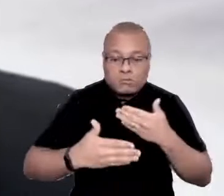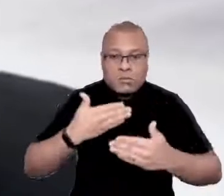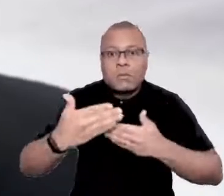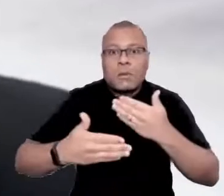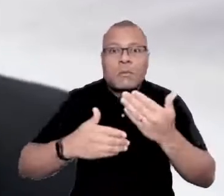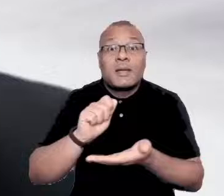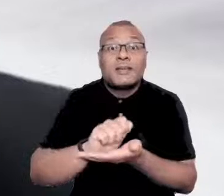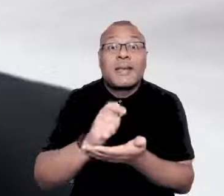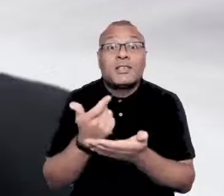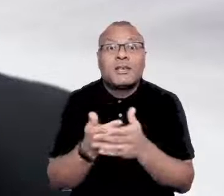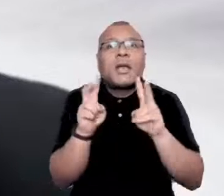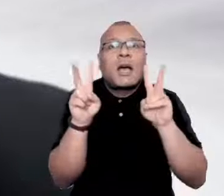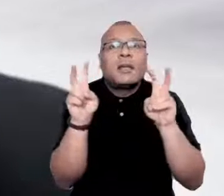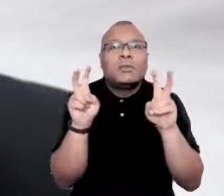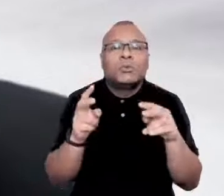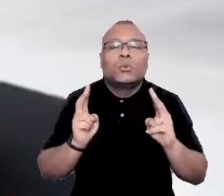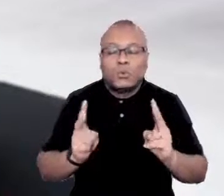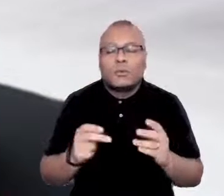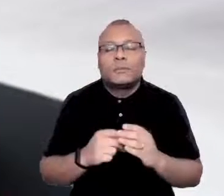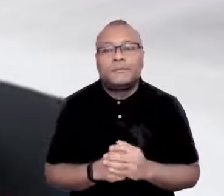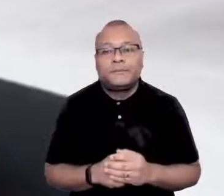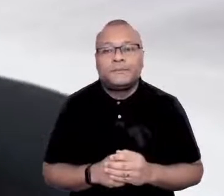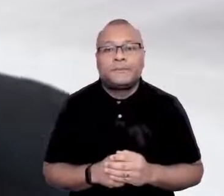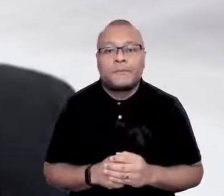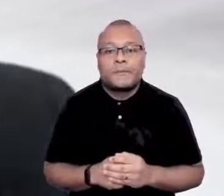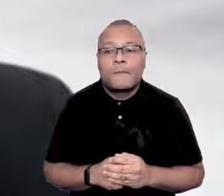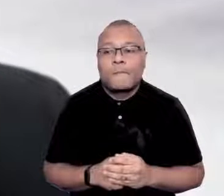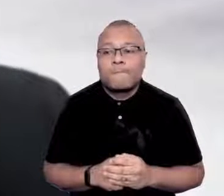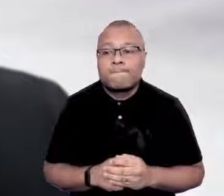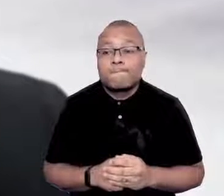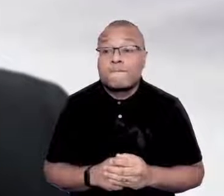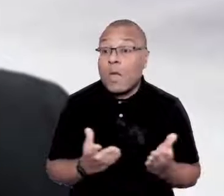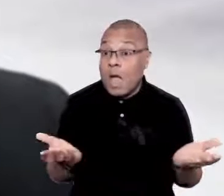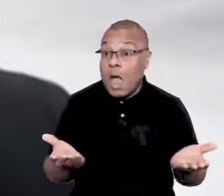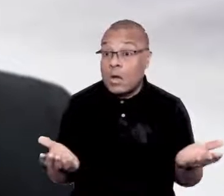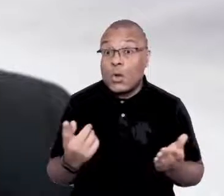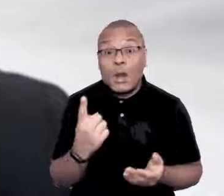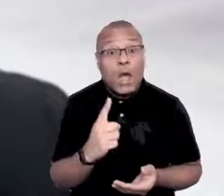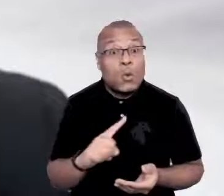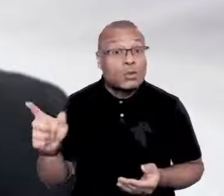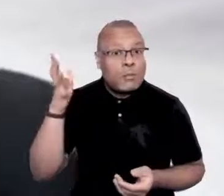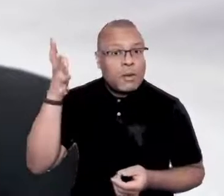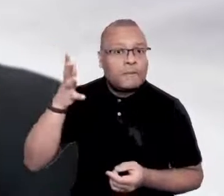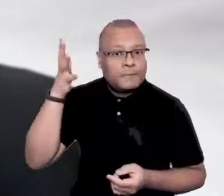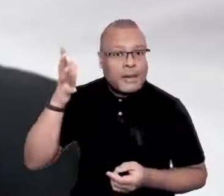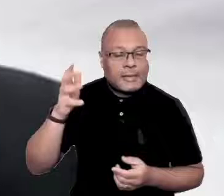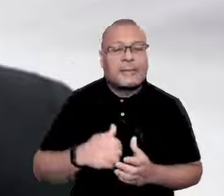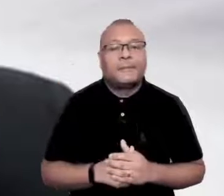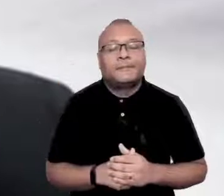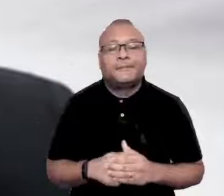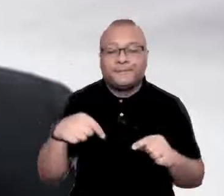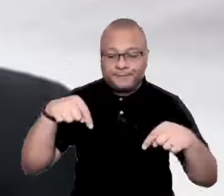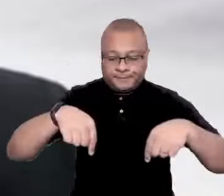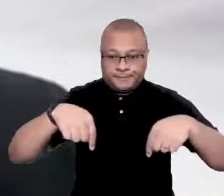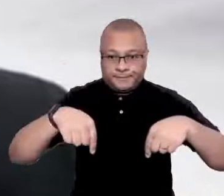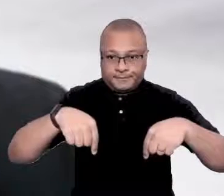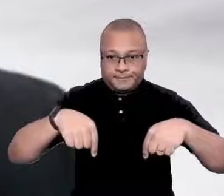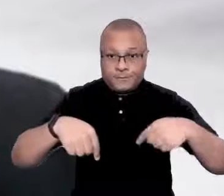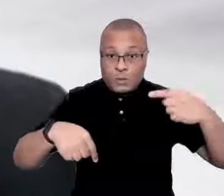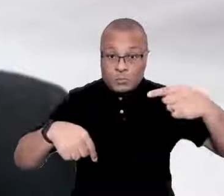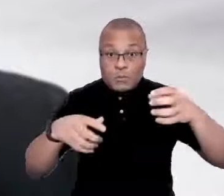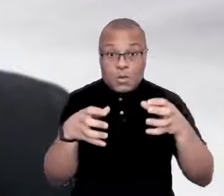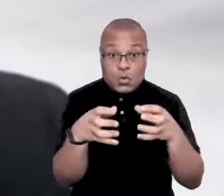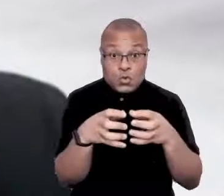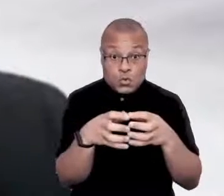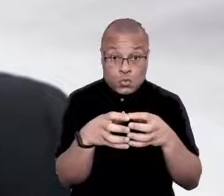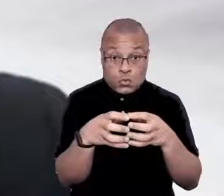agenda. Para, então, a nossa última palestra aqui desse primeiro bloco,